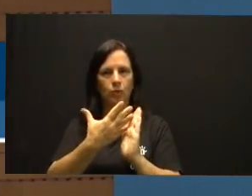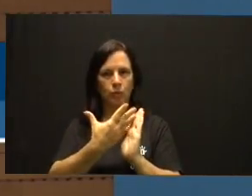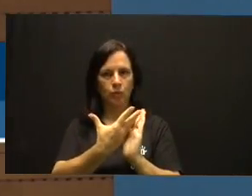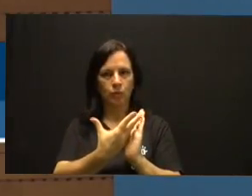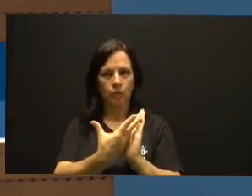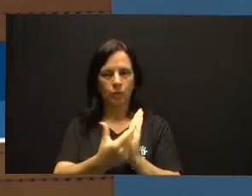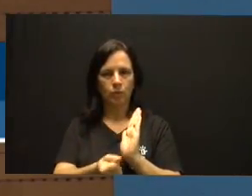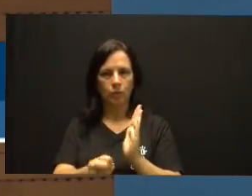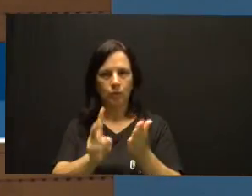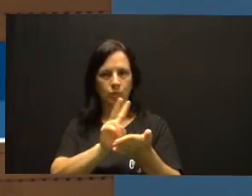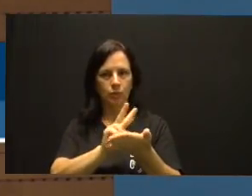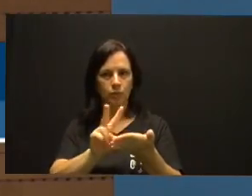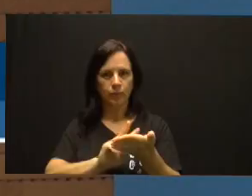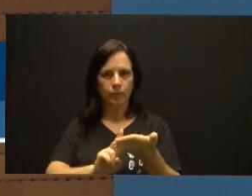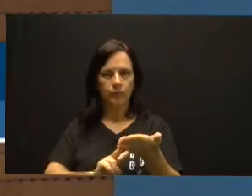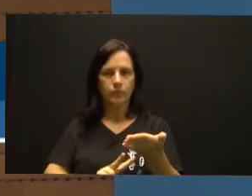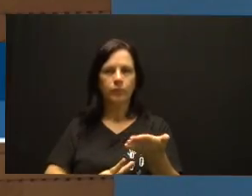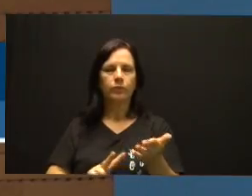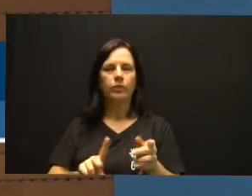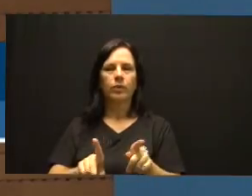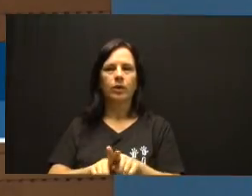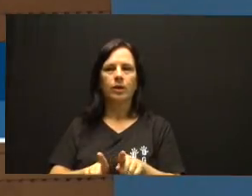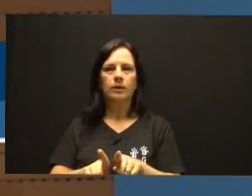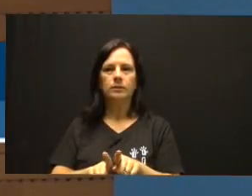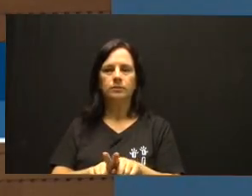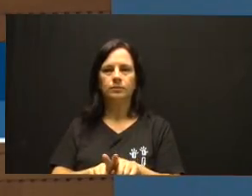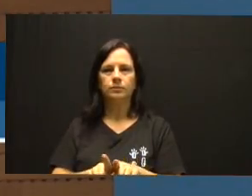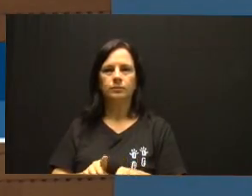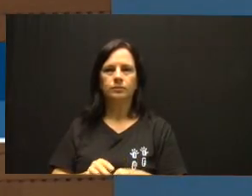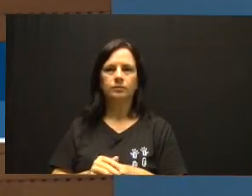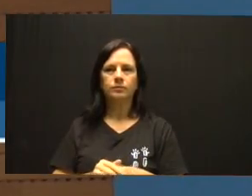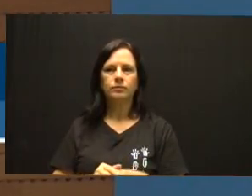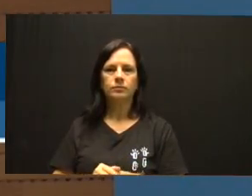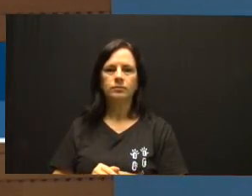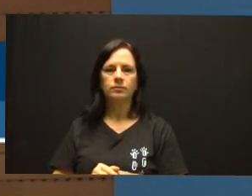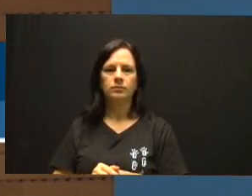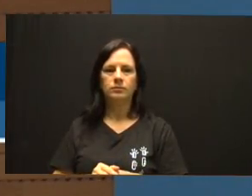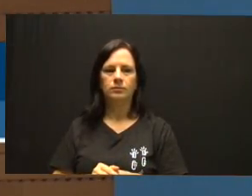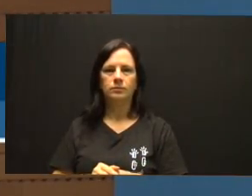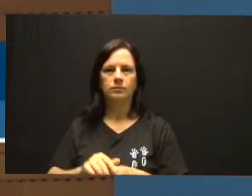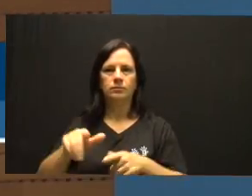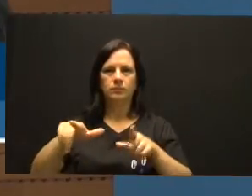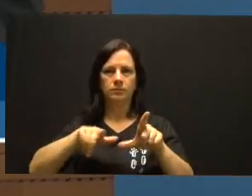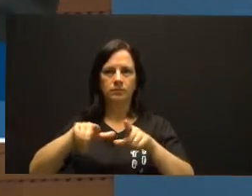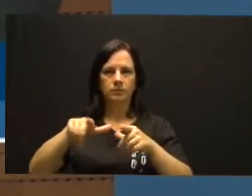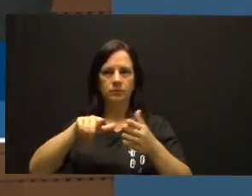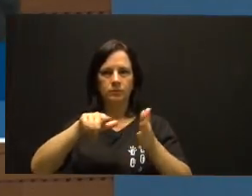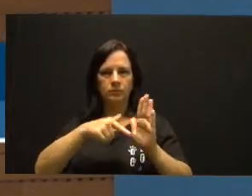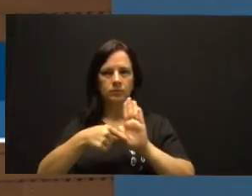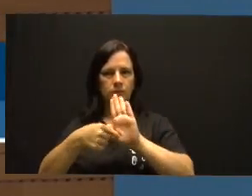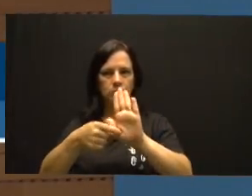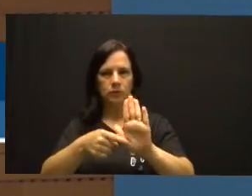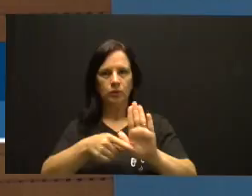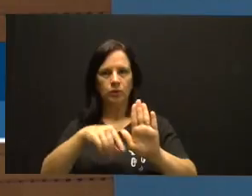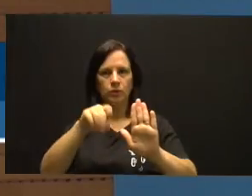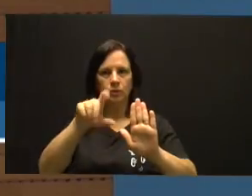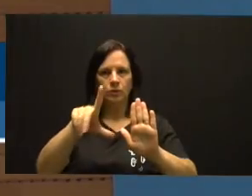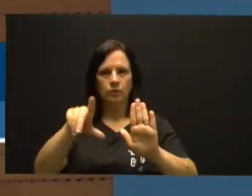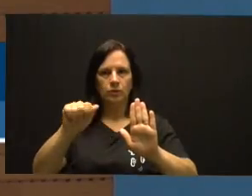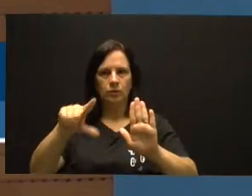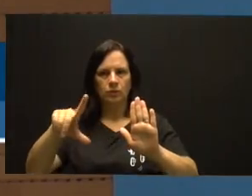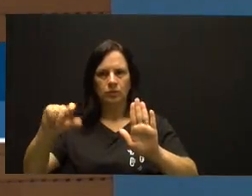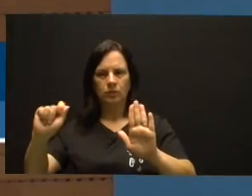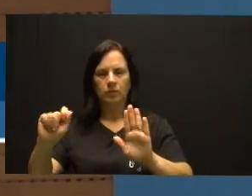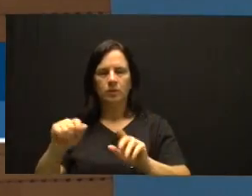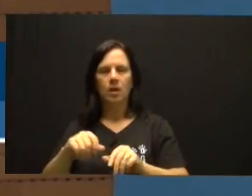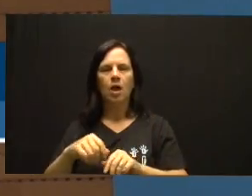sua propositura, e ao mesmo tempo, com esse trabalho apresentado pelo vereador Lalá, nós